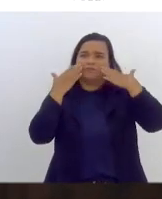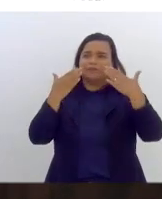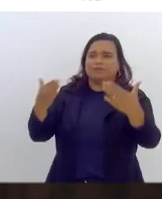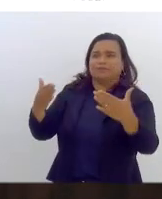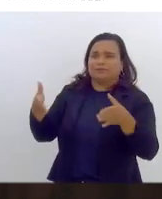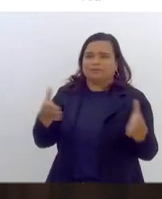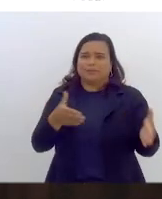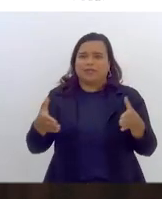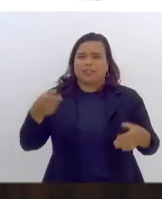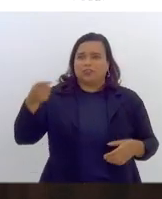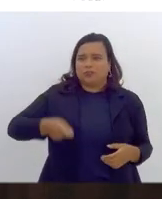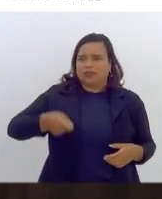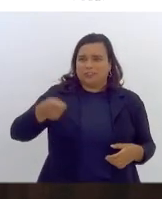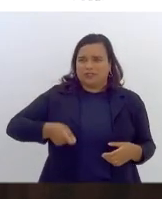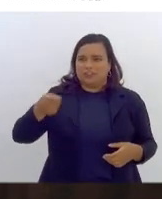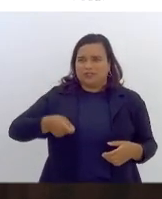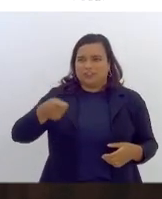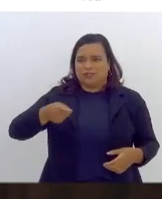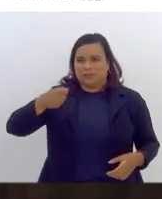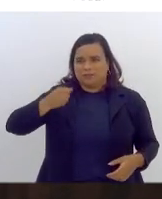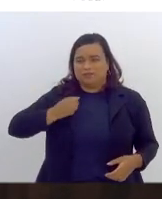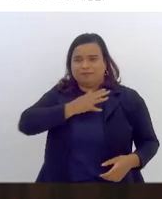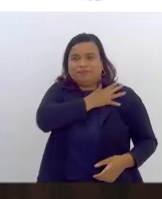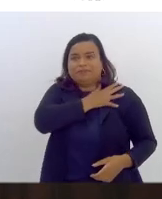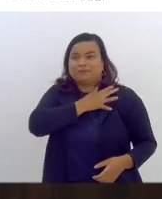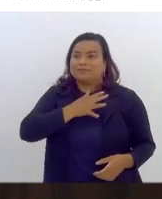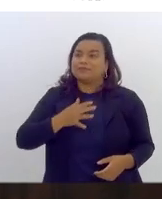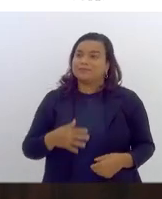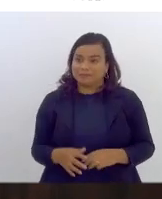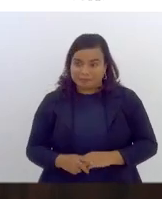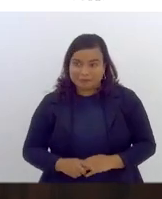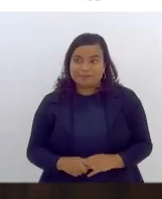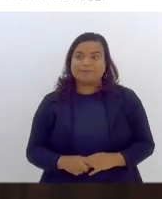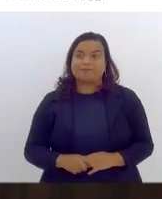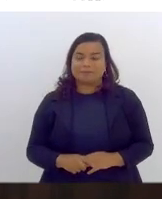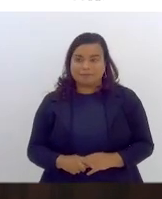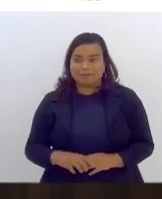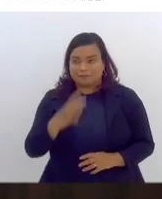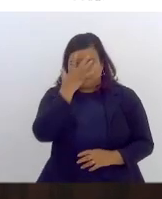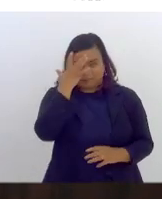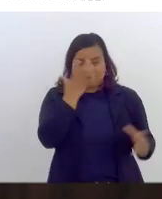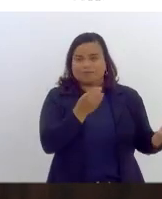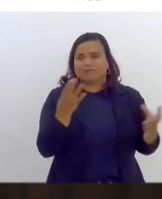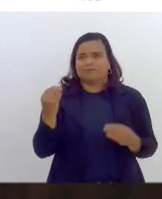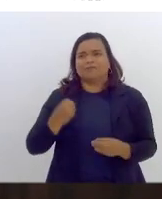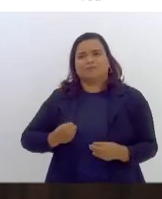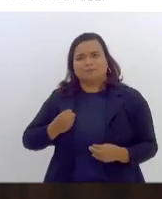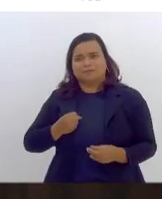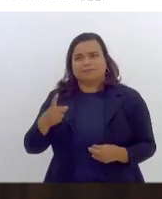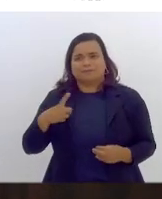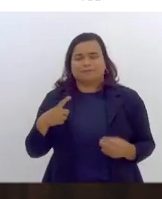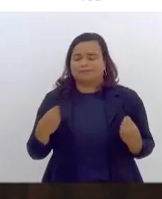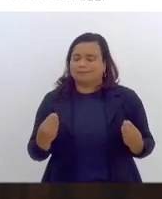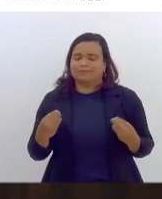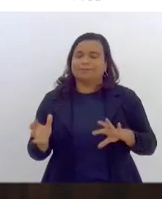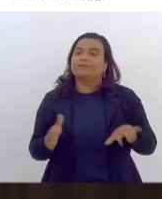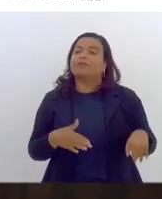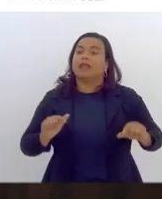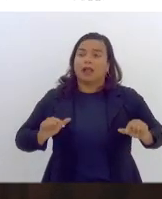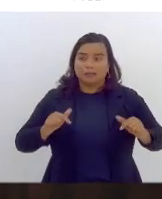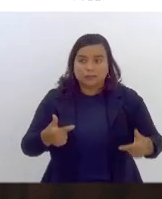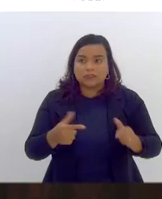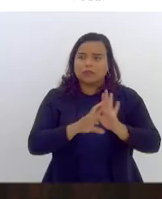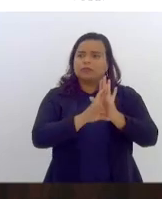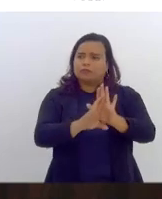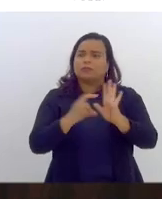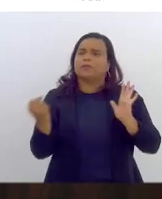militar, em plena ditadura militar, que tem muita gente aí com saudade, né? O ato representou um